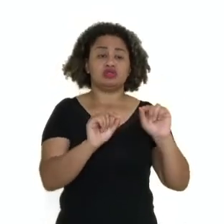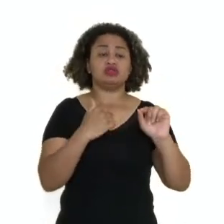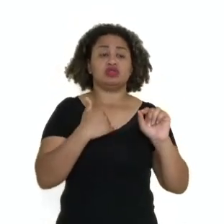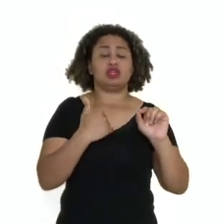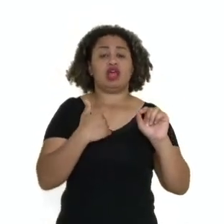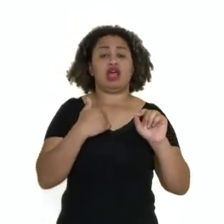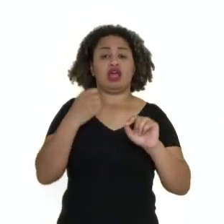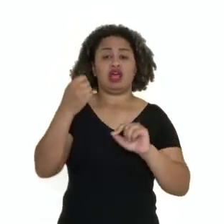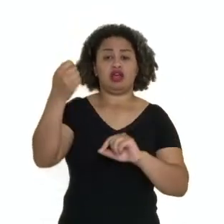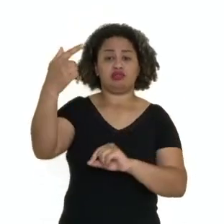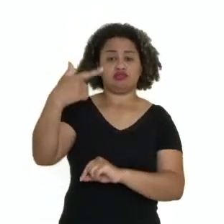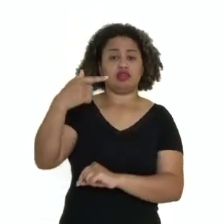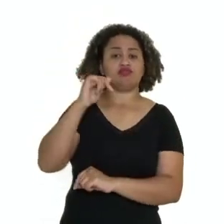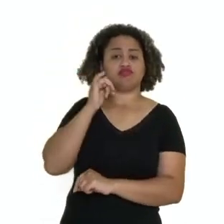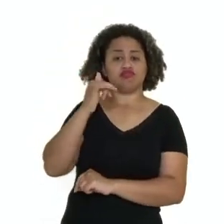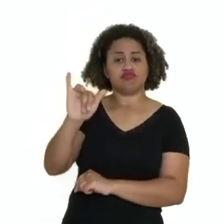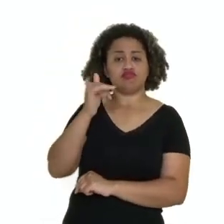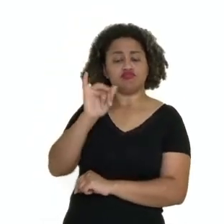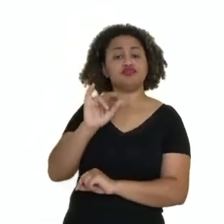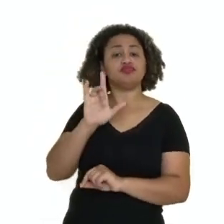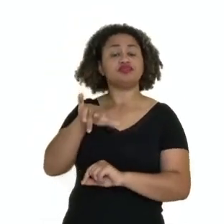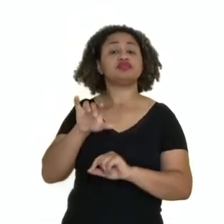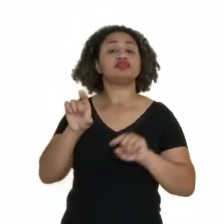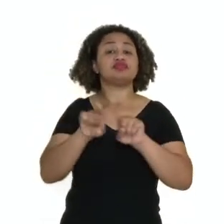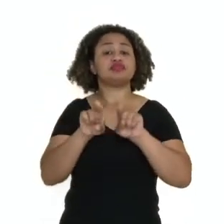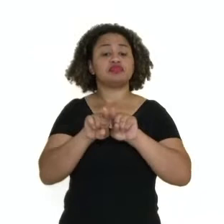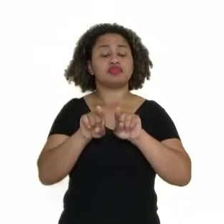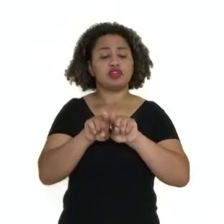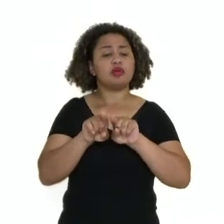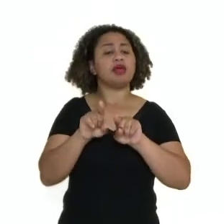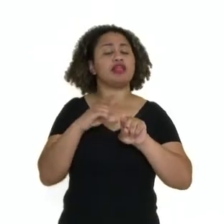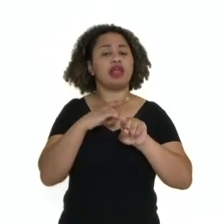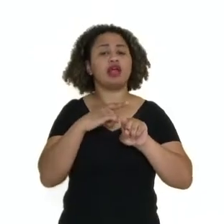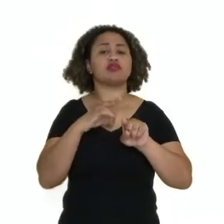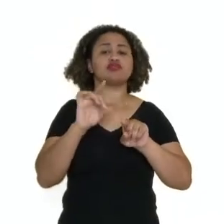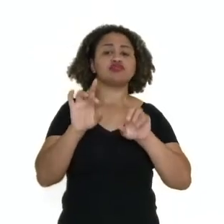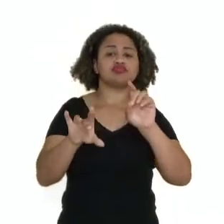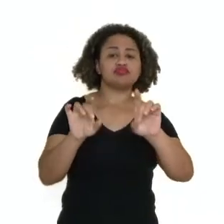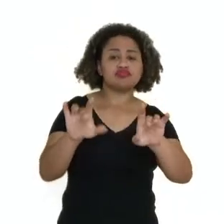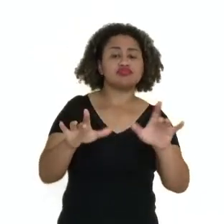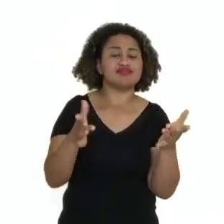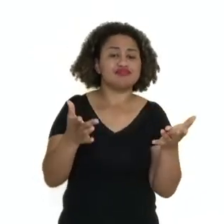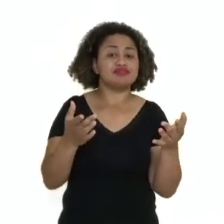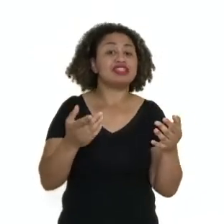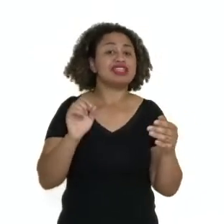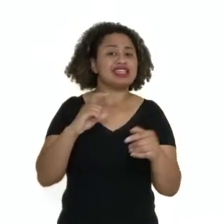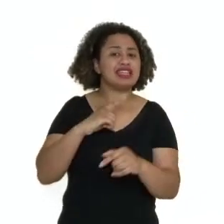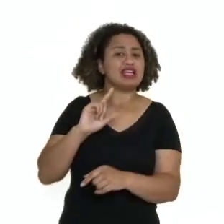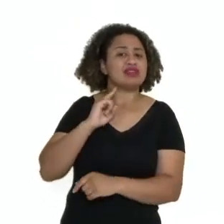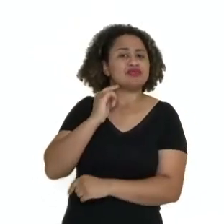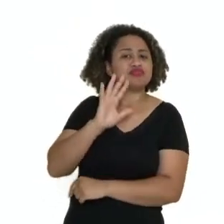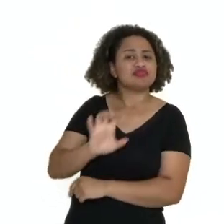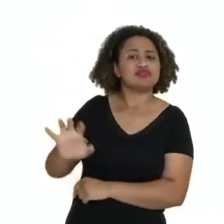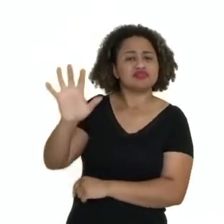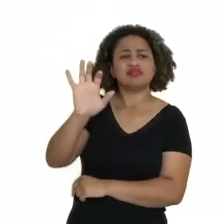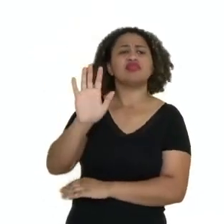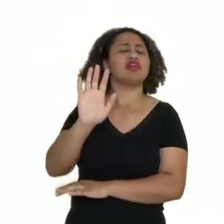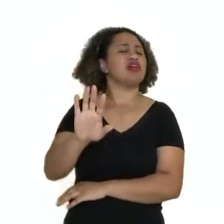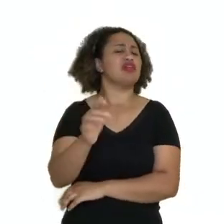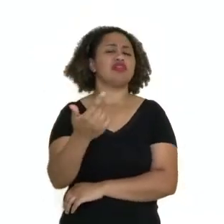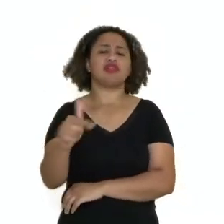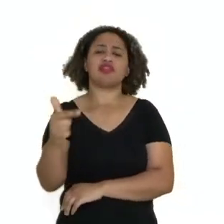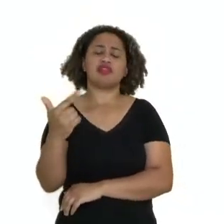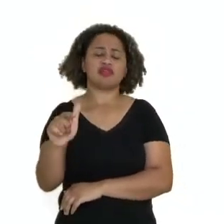produção de energia solar e se ela gera algum resíduo. E se há poluição? Não há poluição